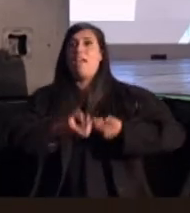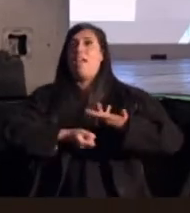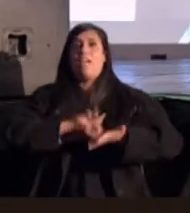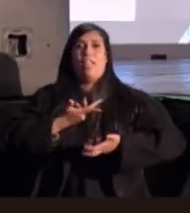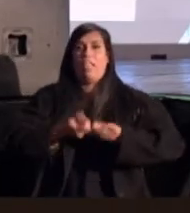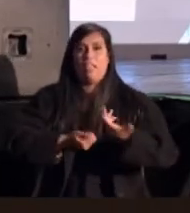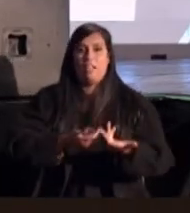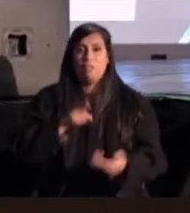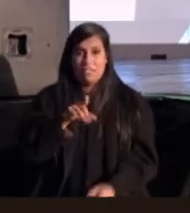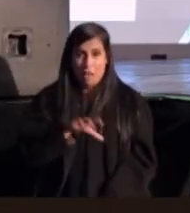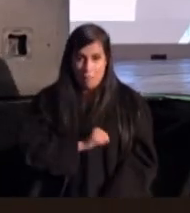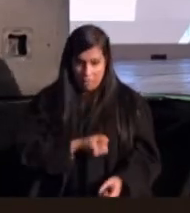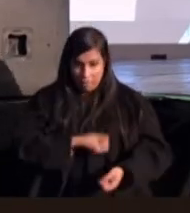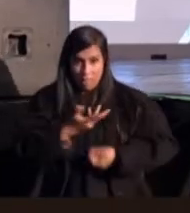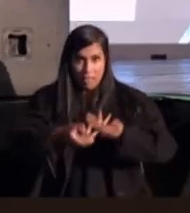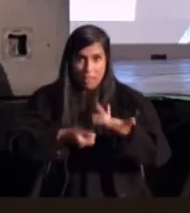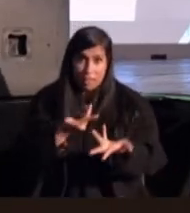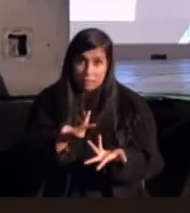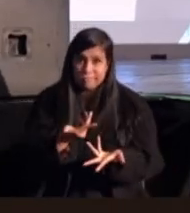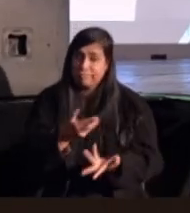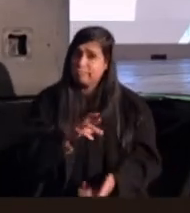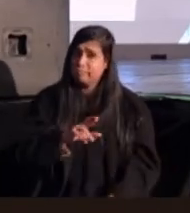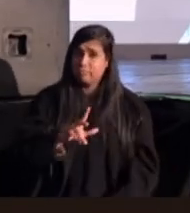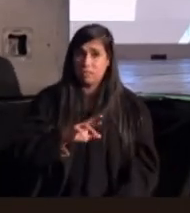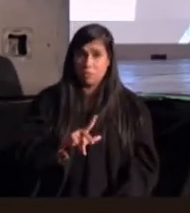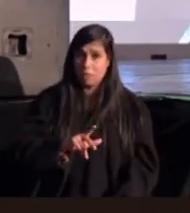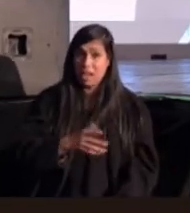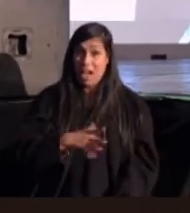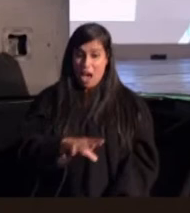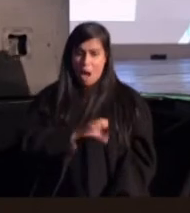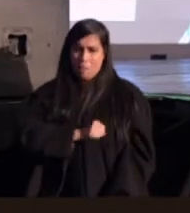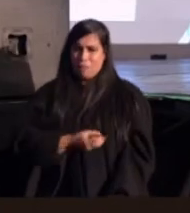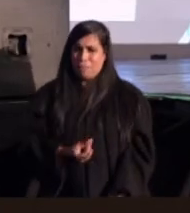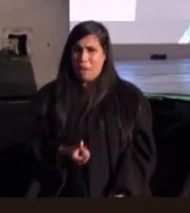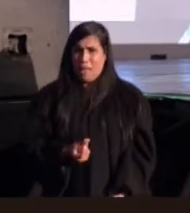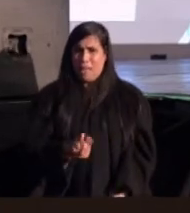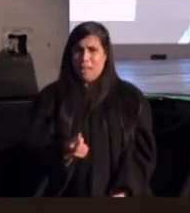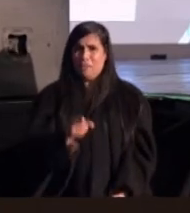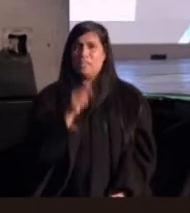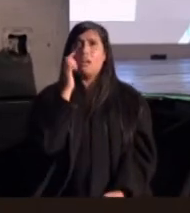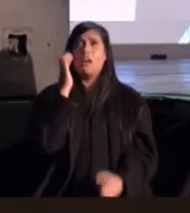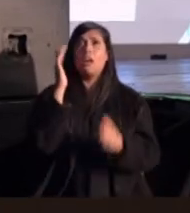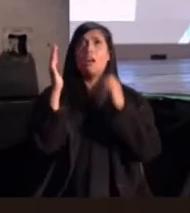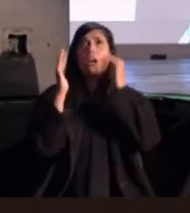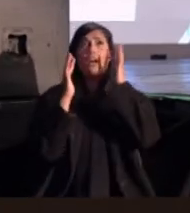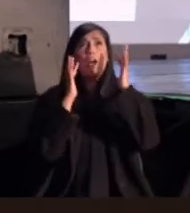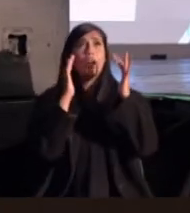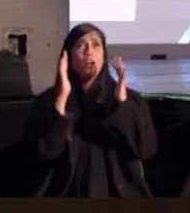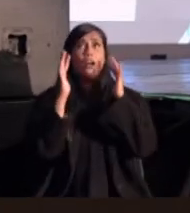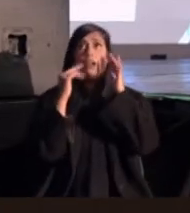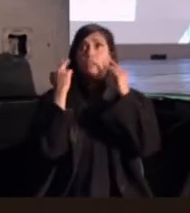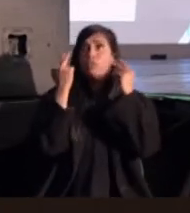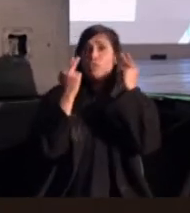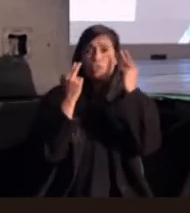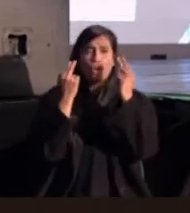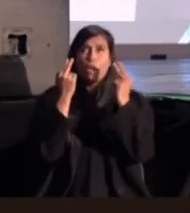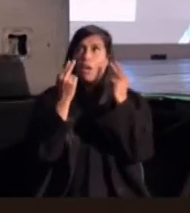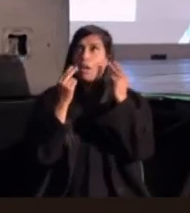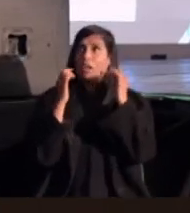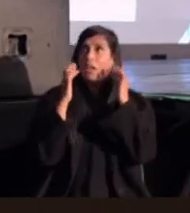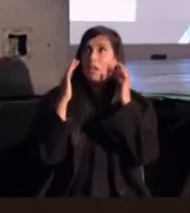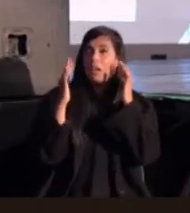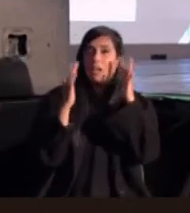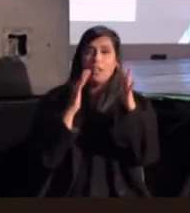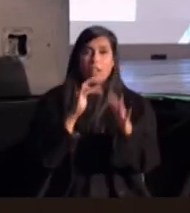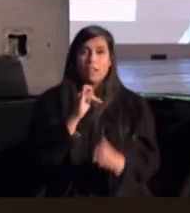irrestritamente. Por isso o amor incondicional é um problema. Por isso que algumas fantasias, elas são muito controversas,